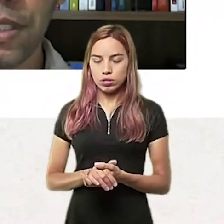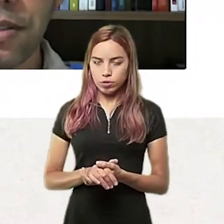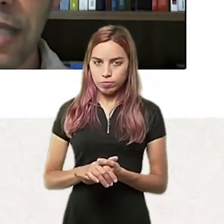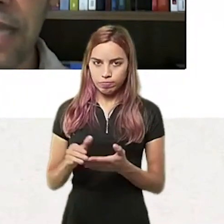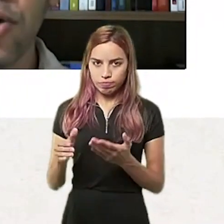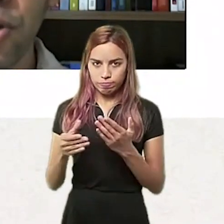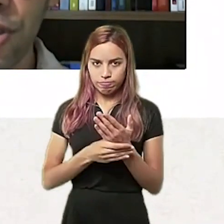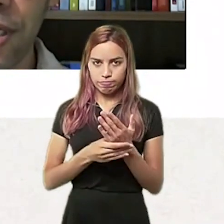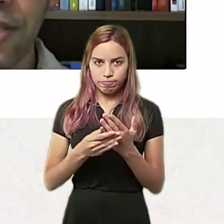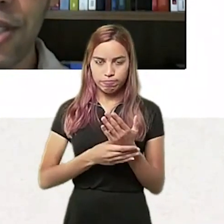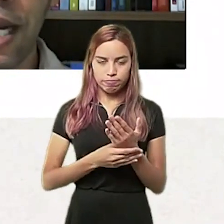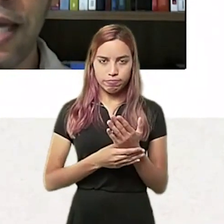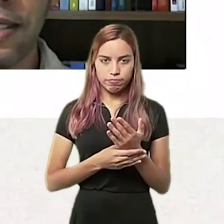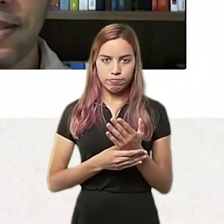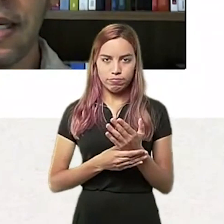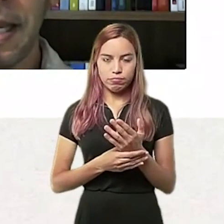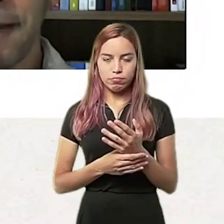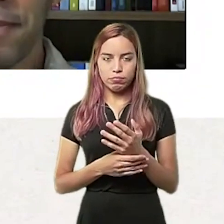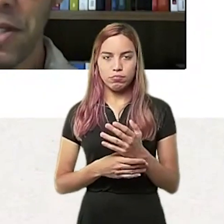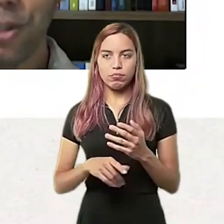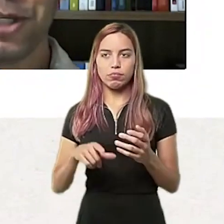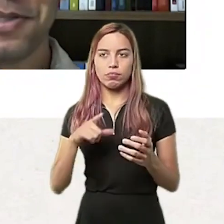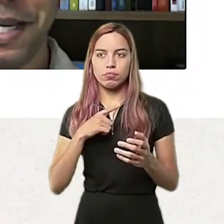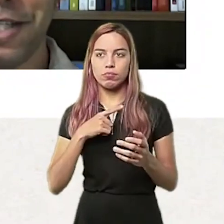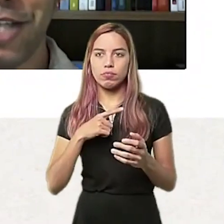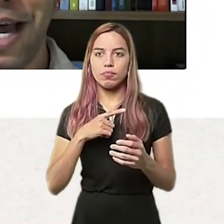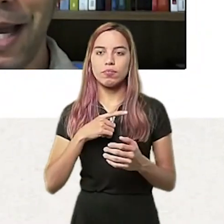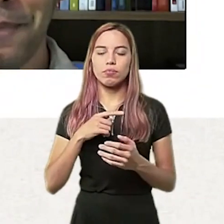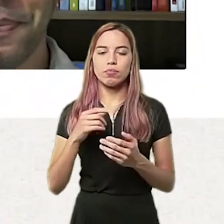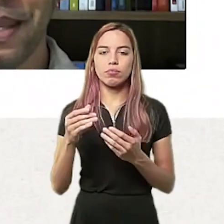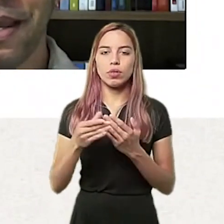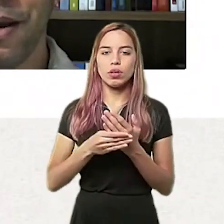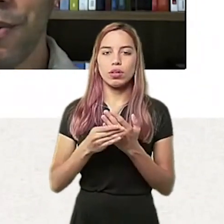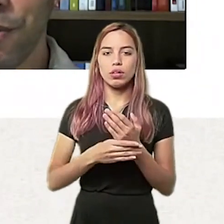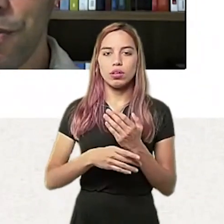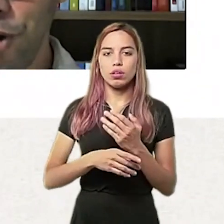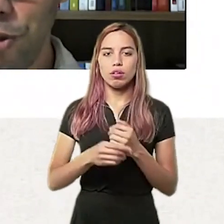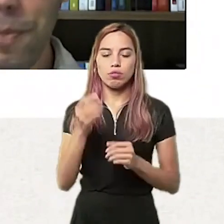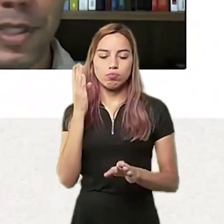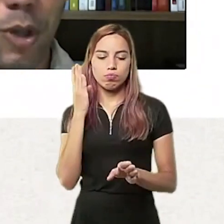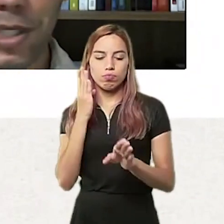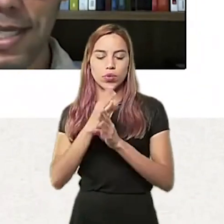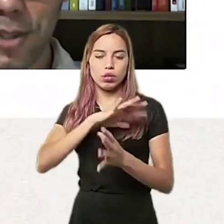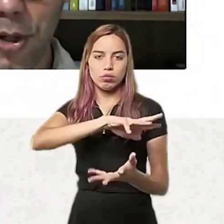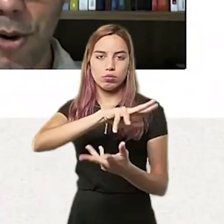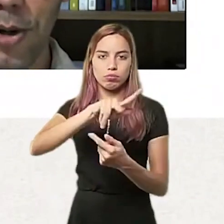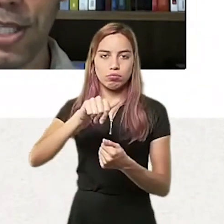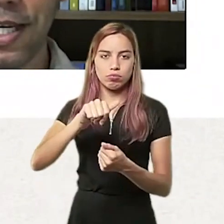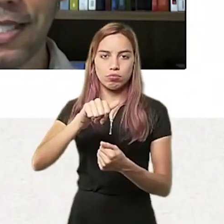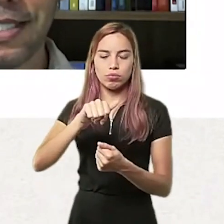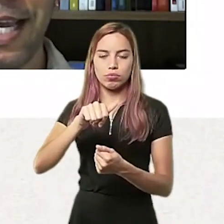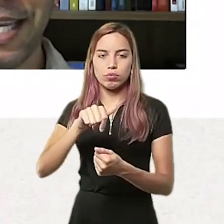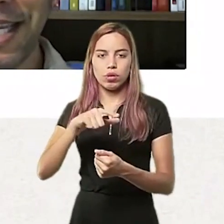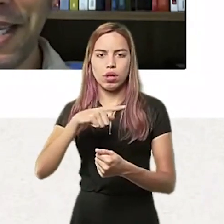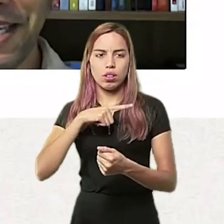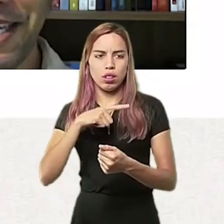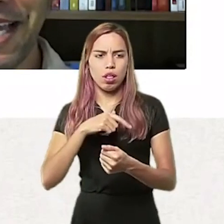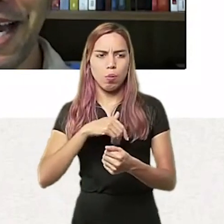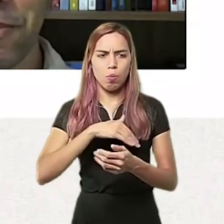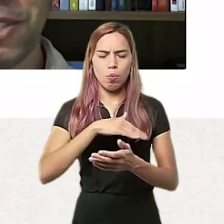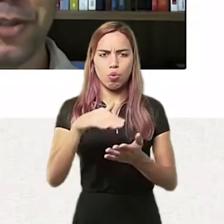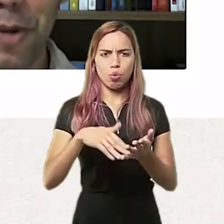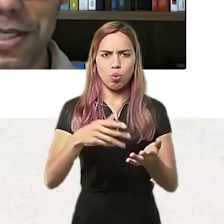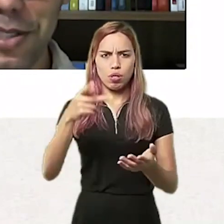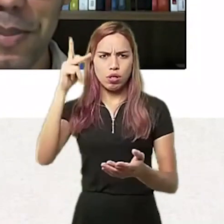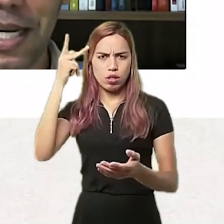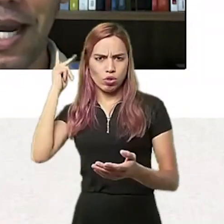aquele volume das crônicas de Clarice. Mas hoje eu sei que já um volume, todas as crônicas, né?